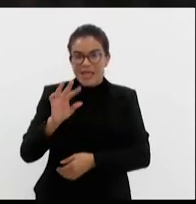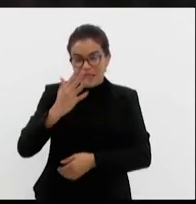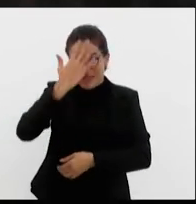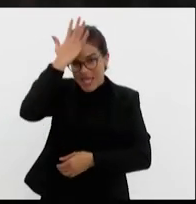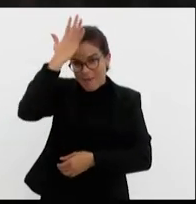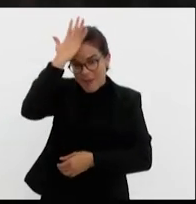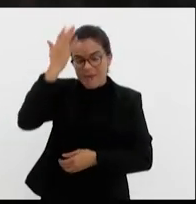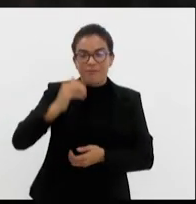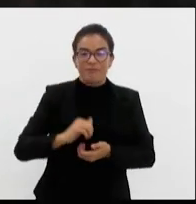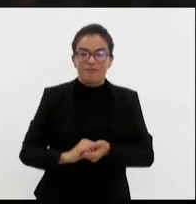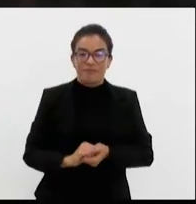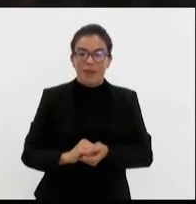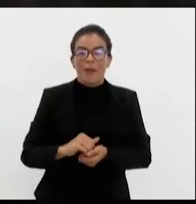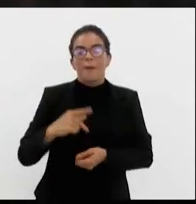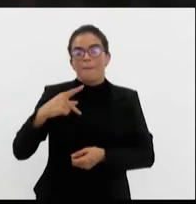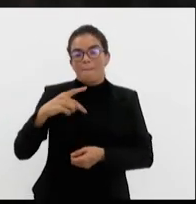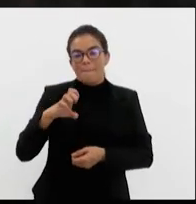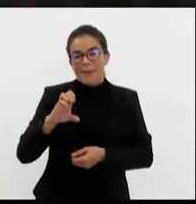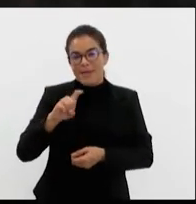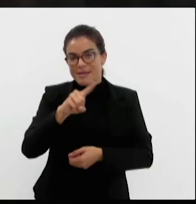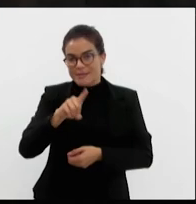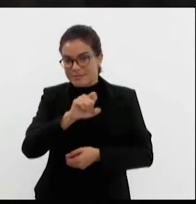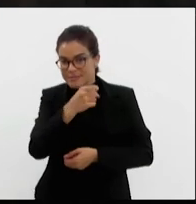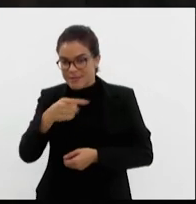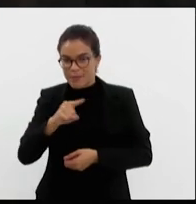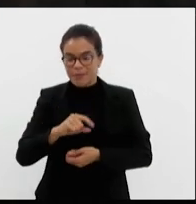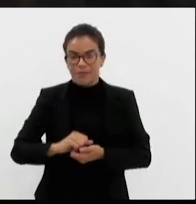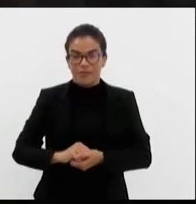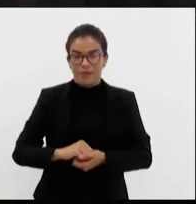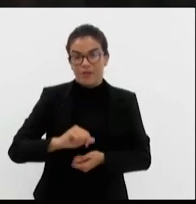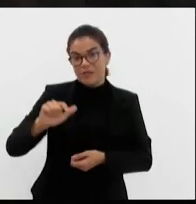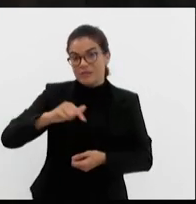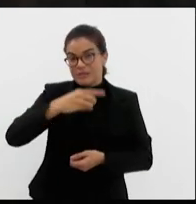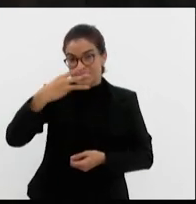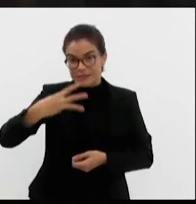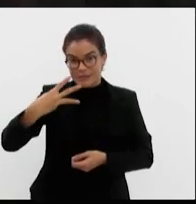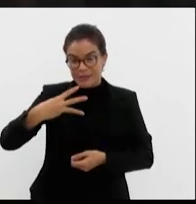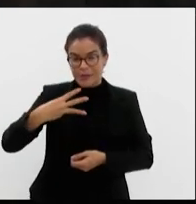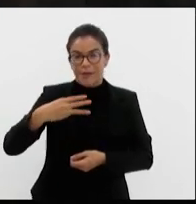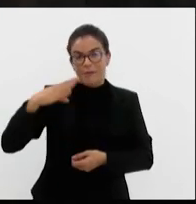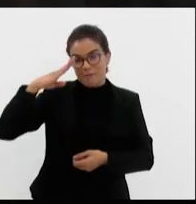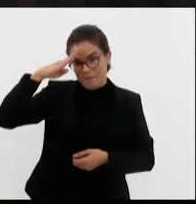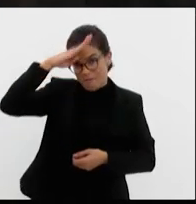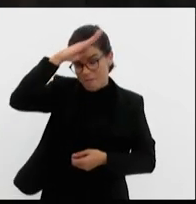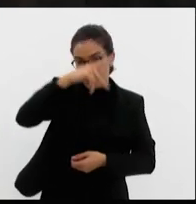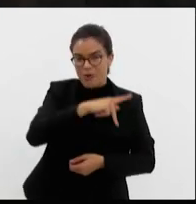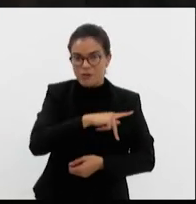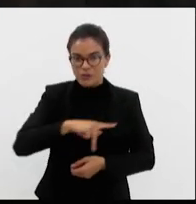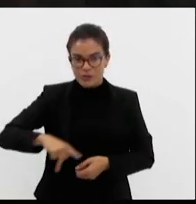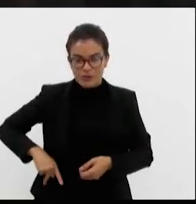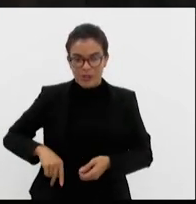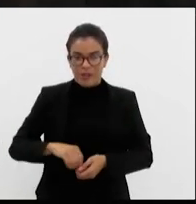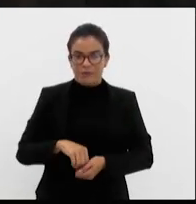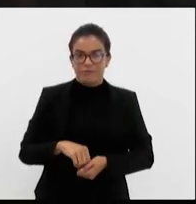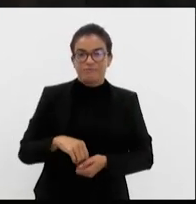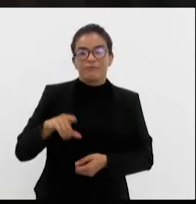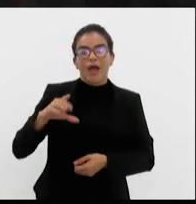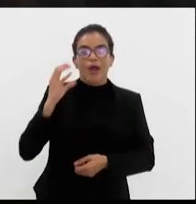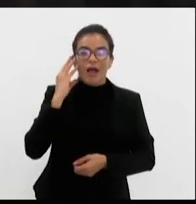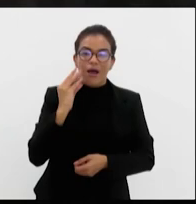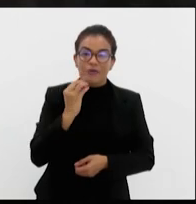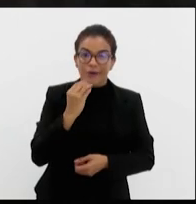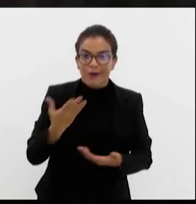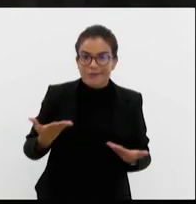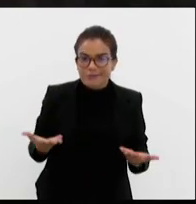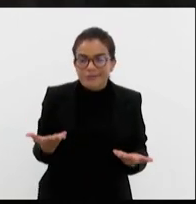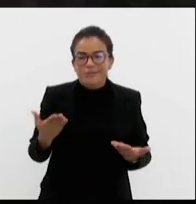Pezão. Segundo regime de recuperação fiscal. Presidente. Bolsonaro. Governador, Cláudio Castro. Então,